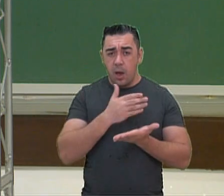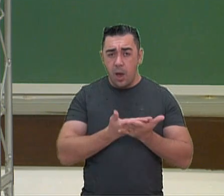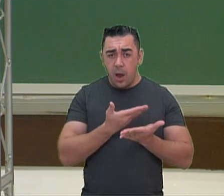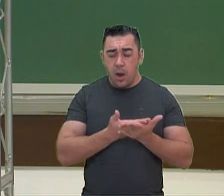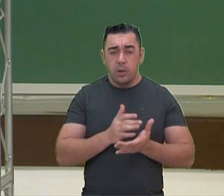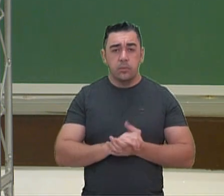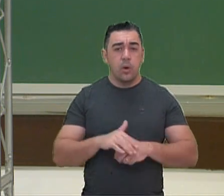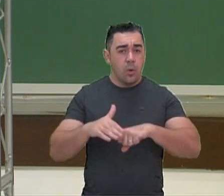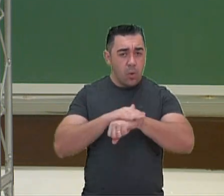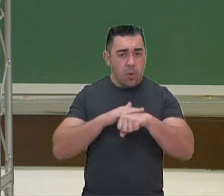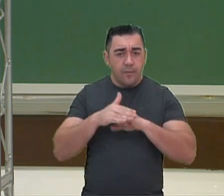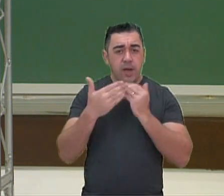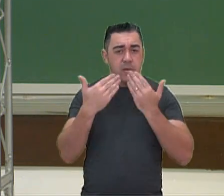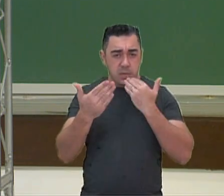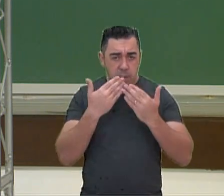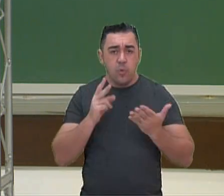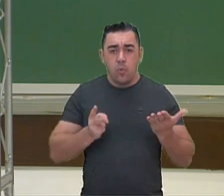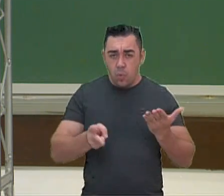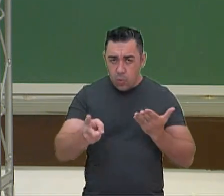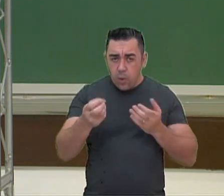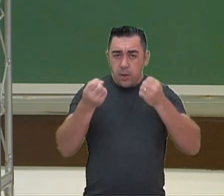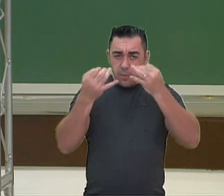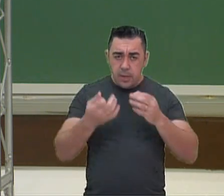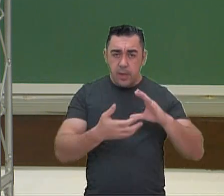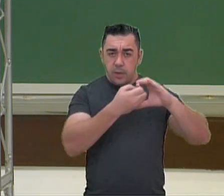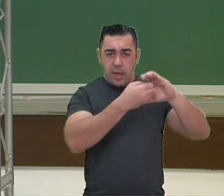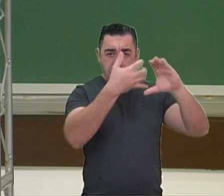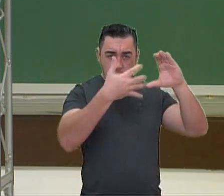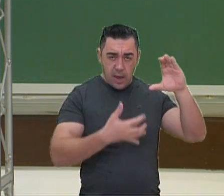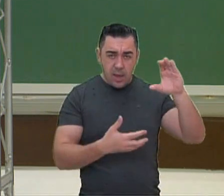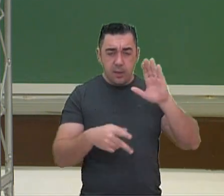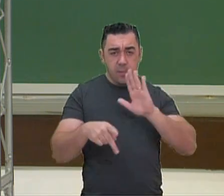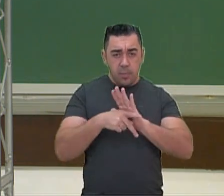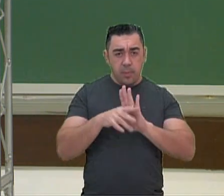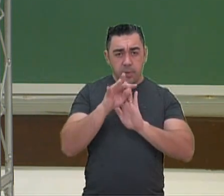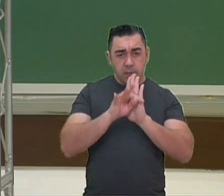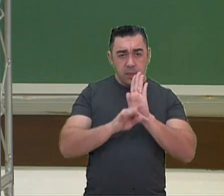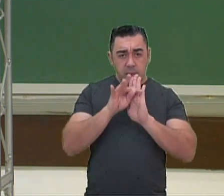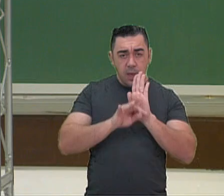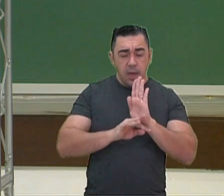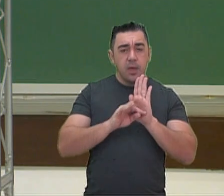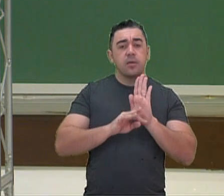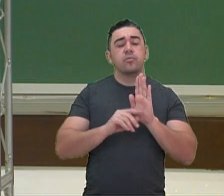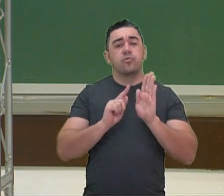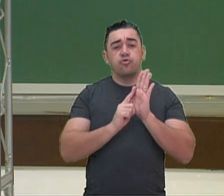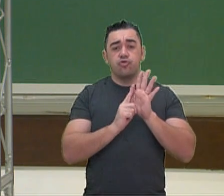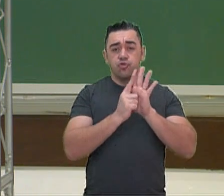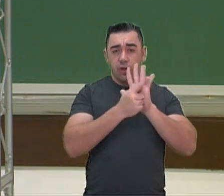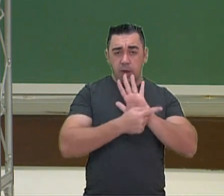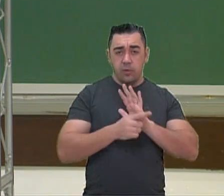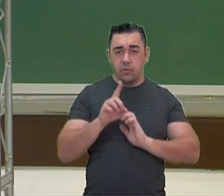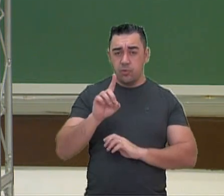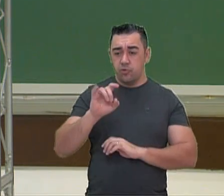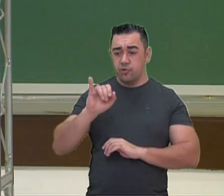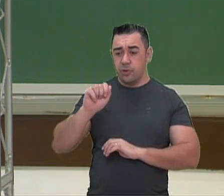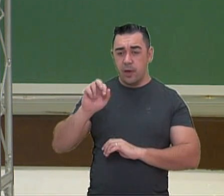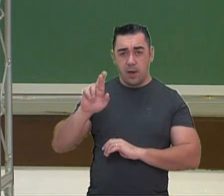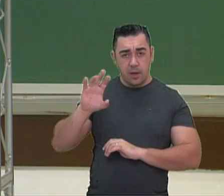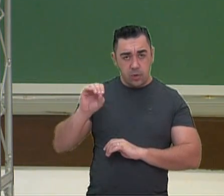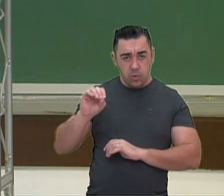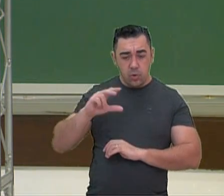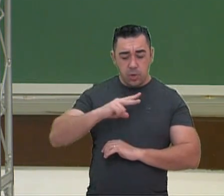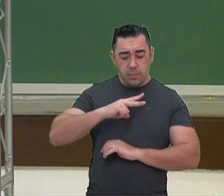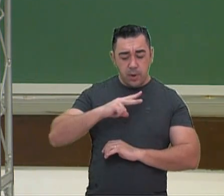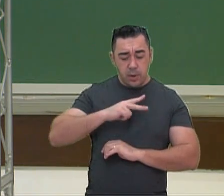Nós conversamos um pouquinho sobre as características do texto, do gênero textual diário íntimo.